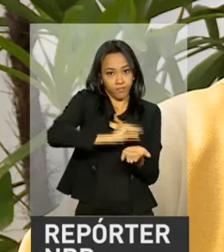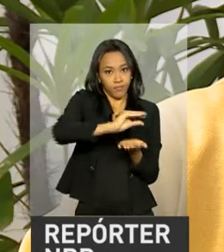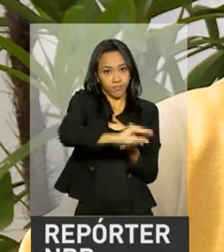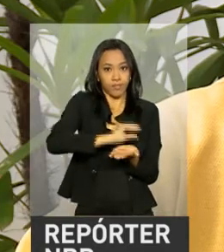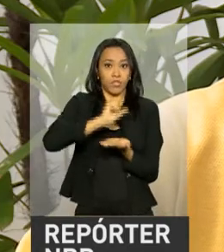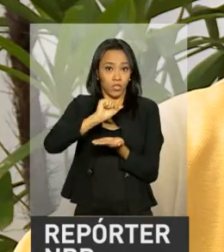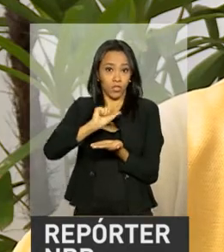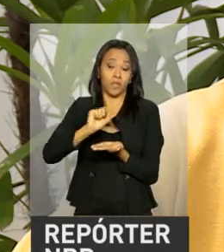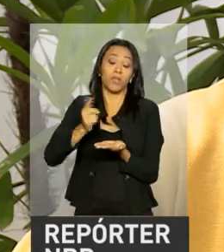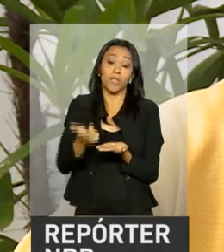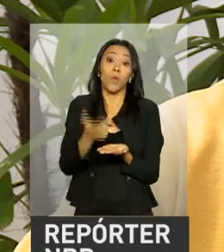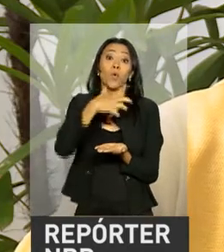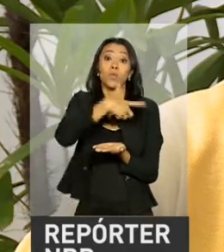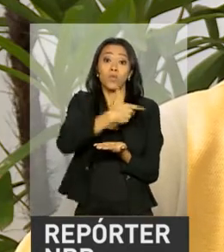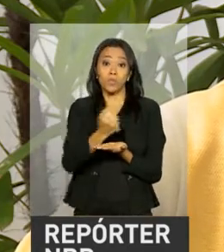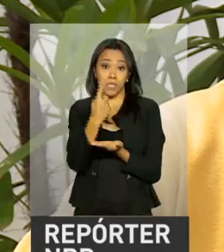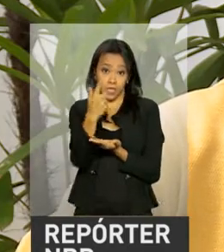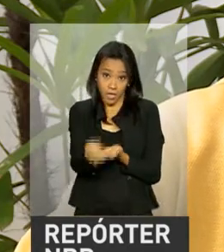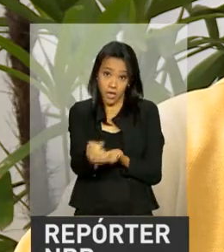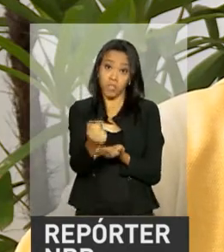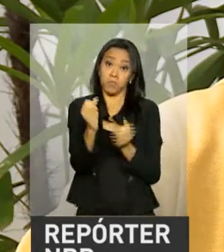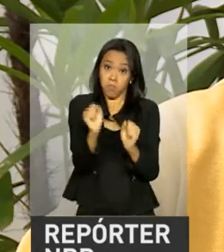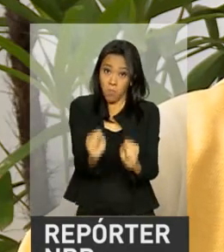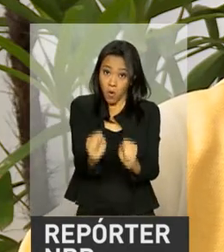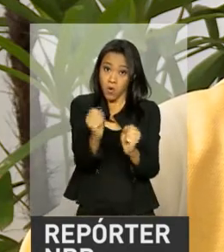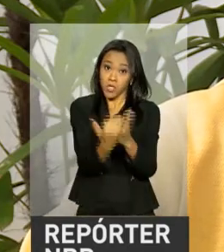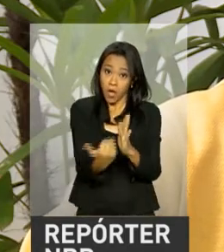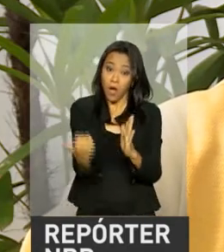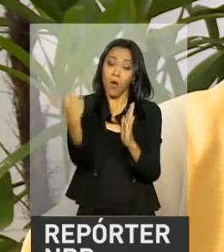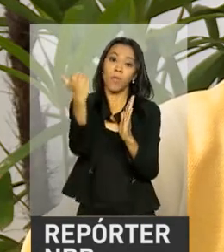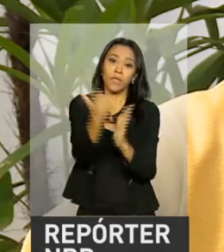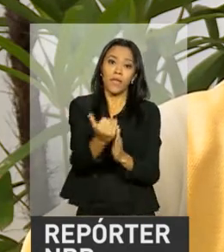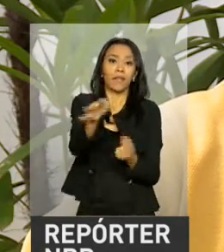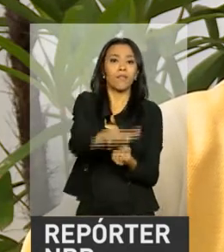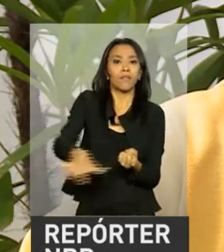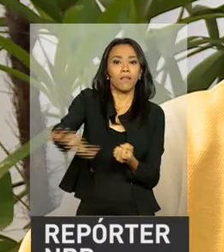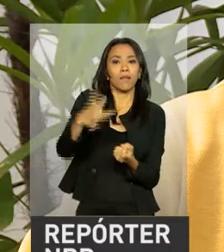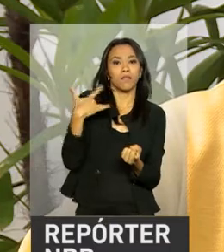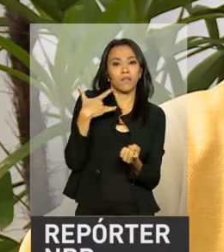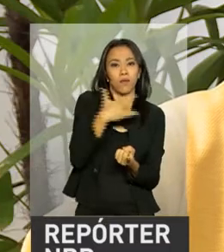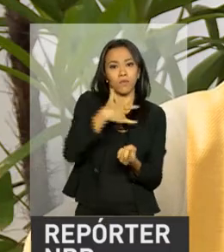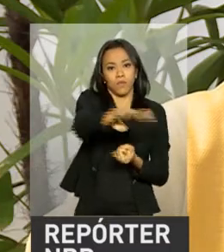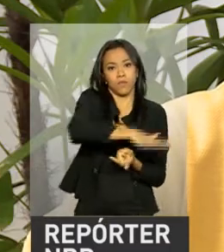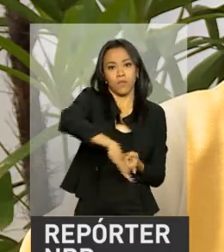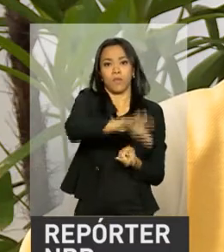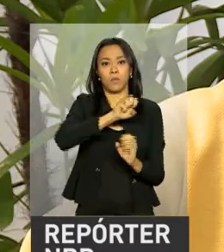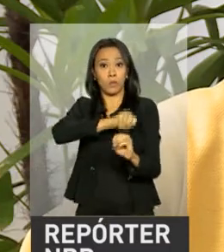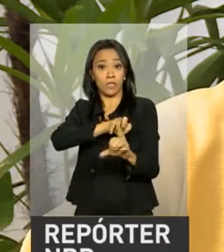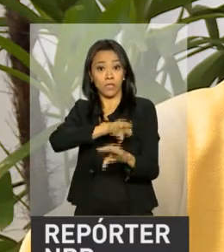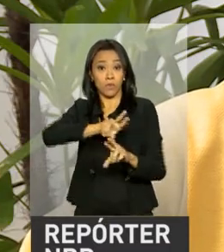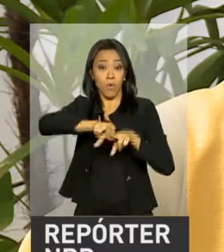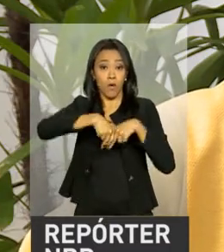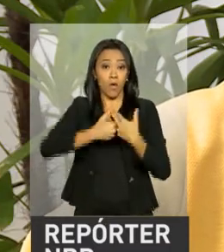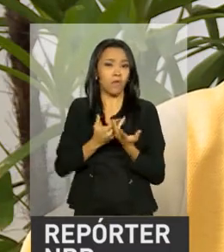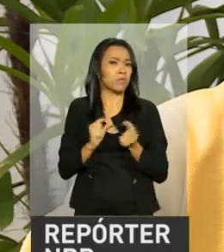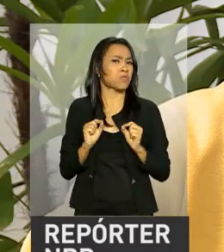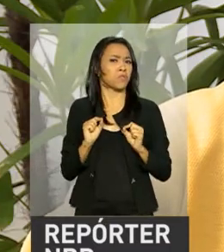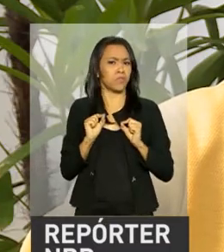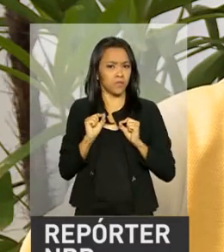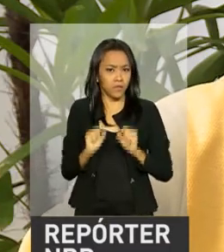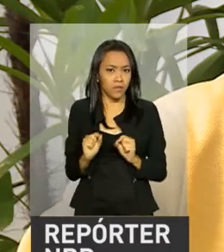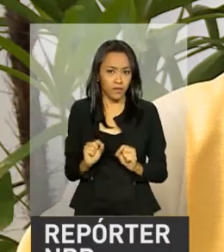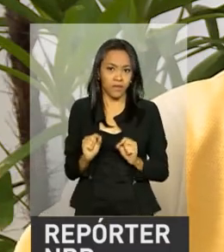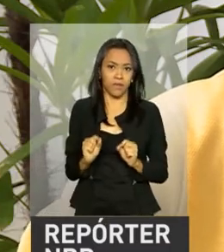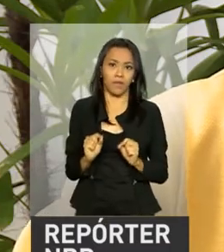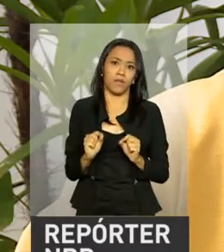ou poderei ter aumento de gastos com a saúde educação em função apenas do vamos dizer assim no início